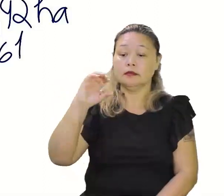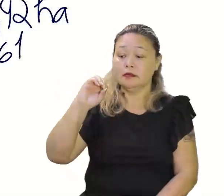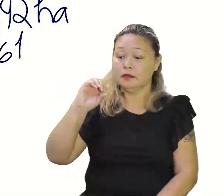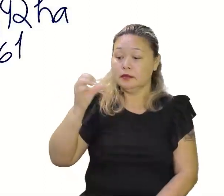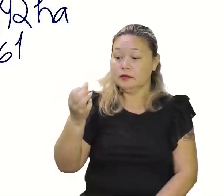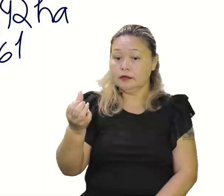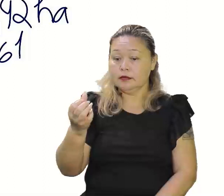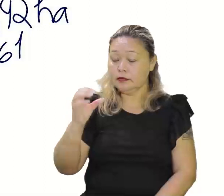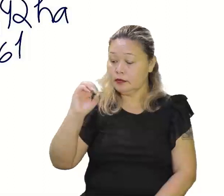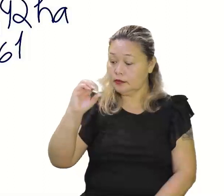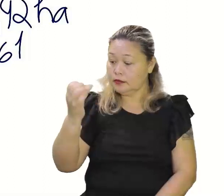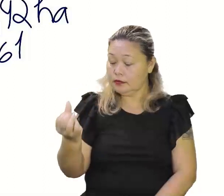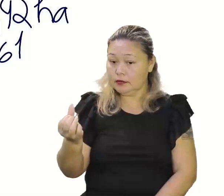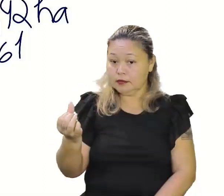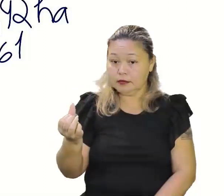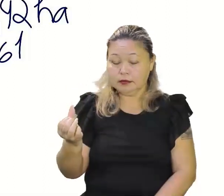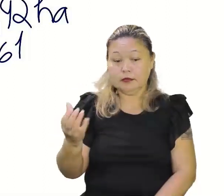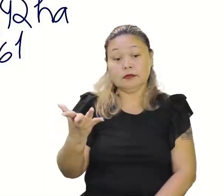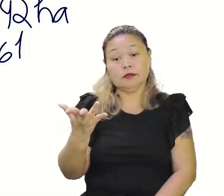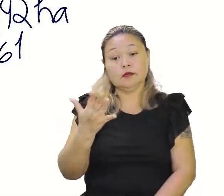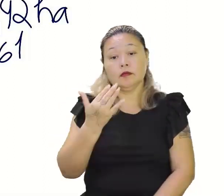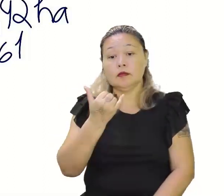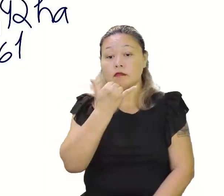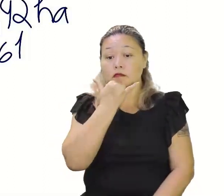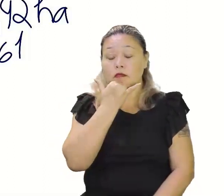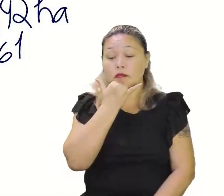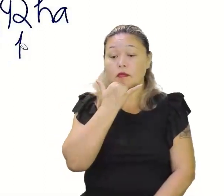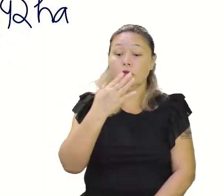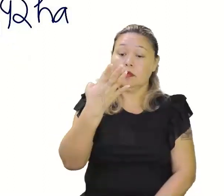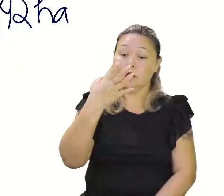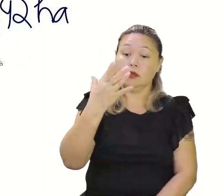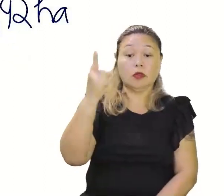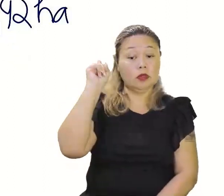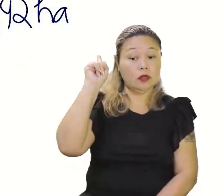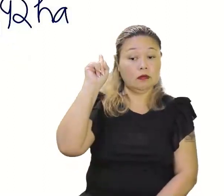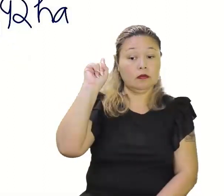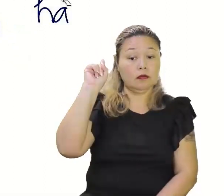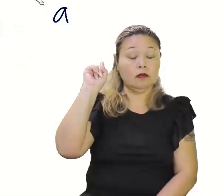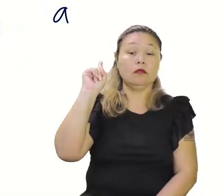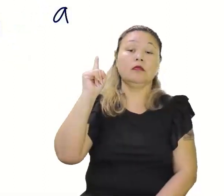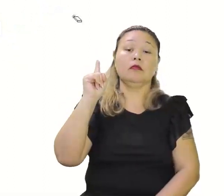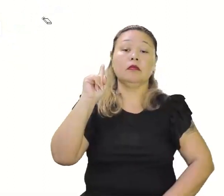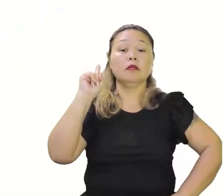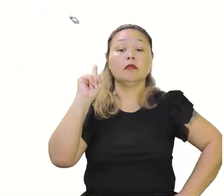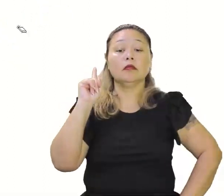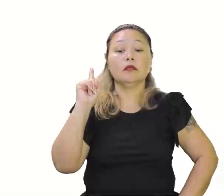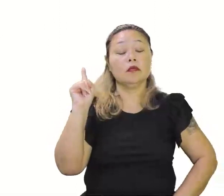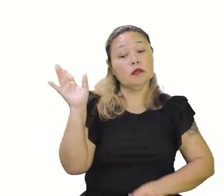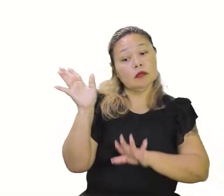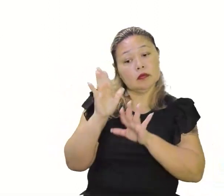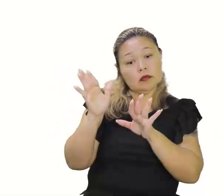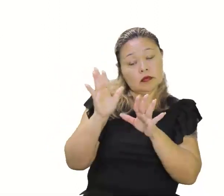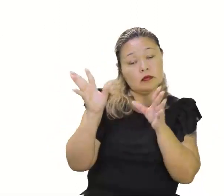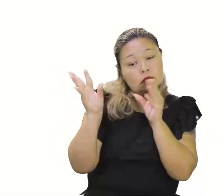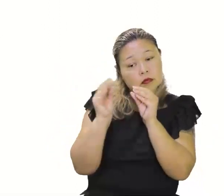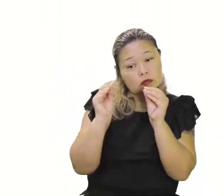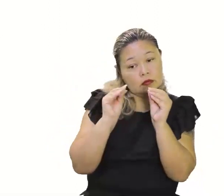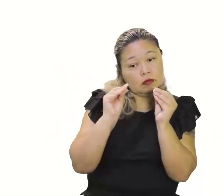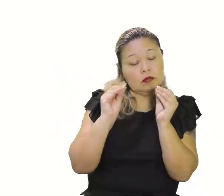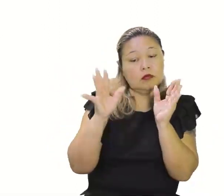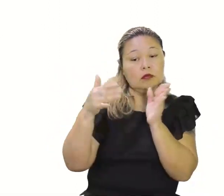4,06... 406, desculpa. 406. Que é o que está dizendo lá em cima, né? Deixa eu botar mais para cá, por conta do espacinho aqui,